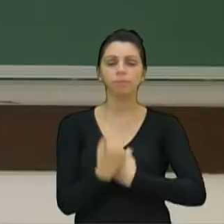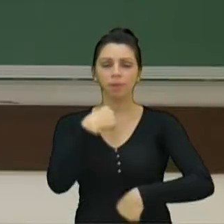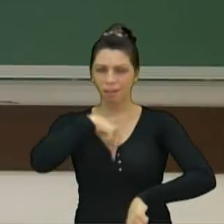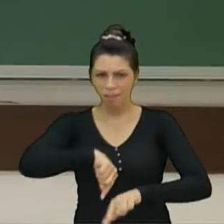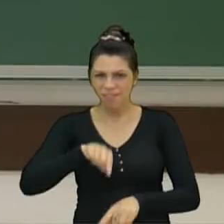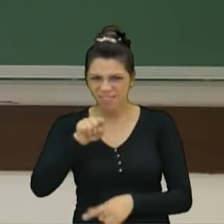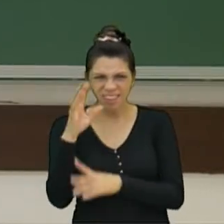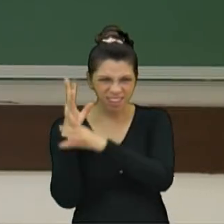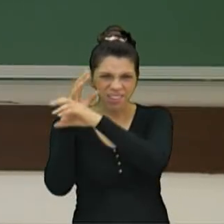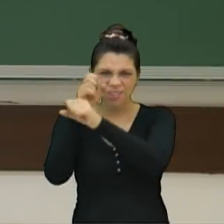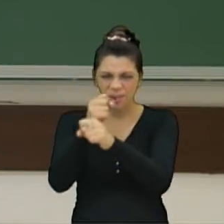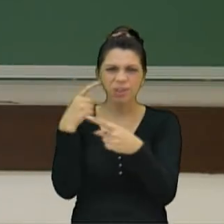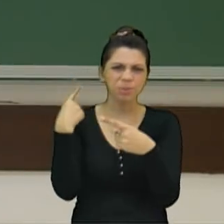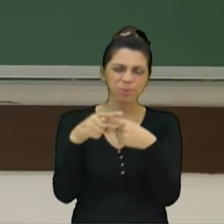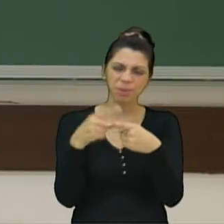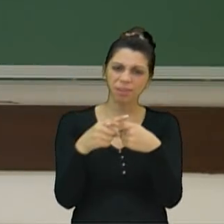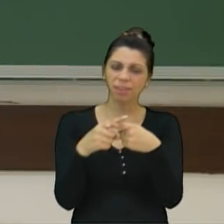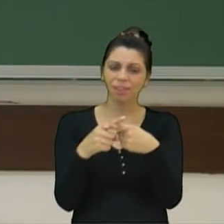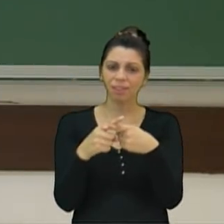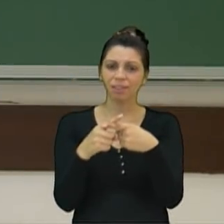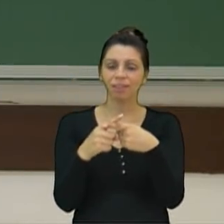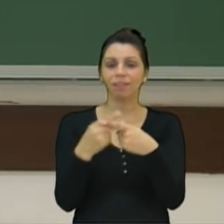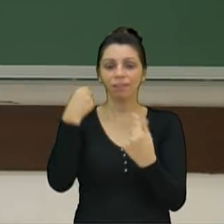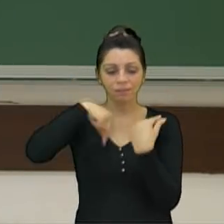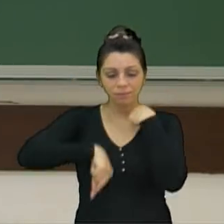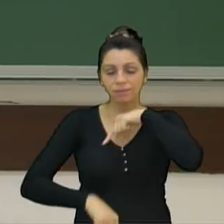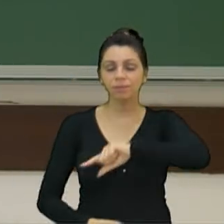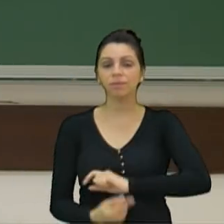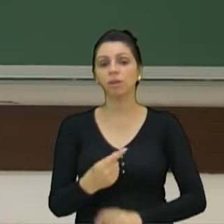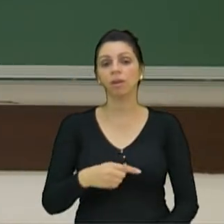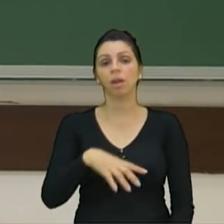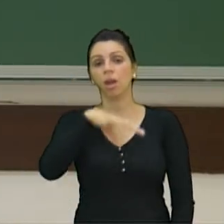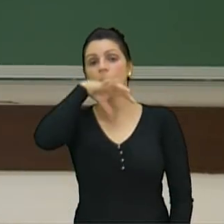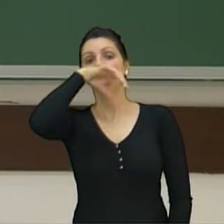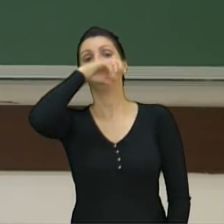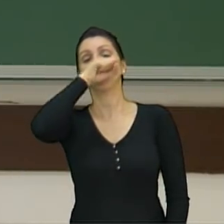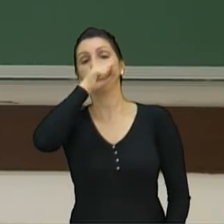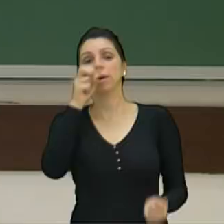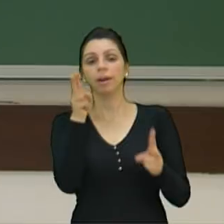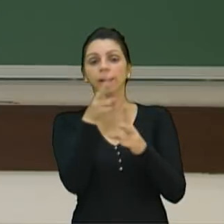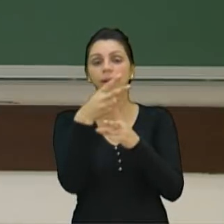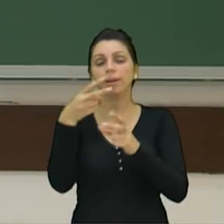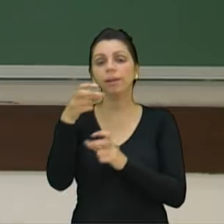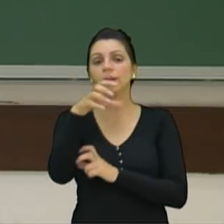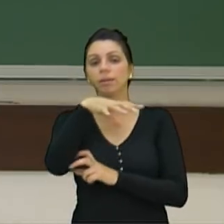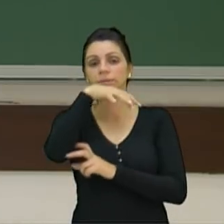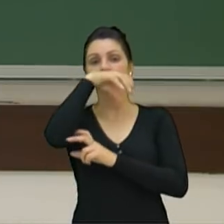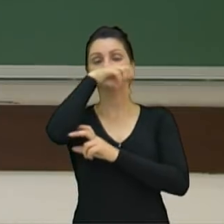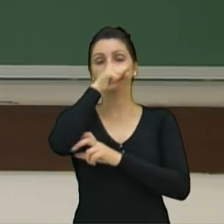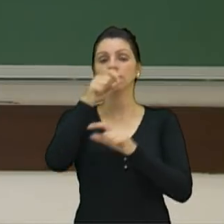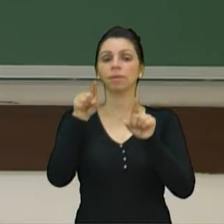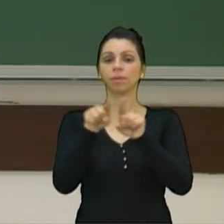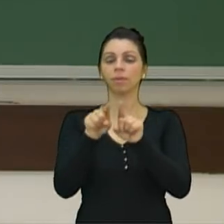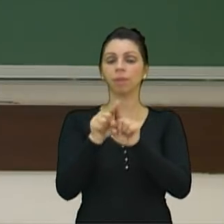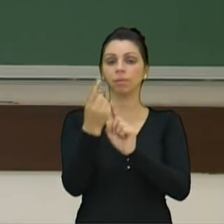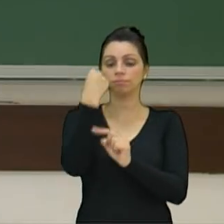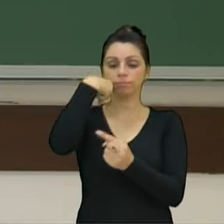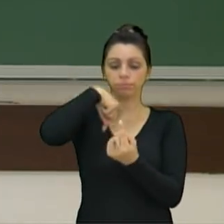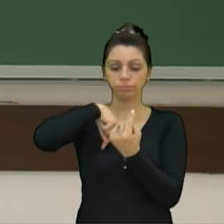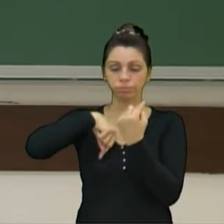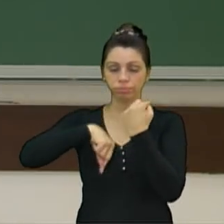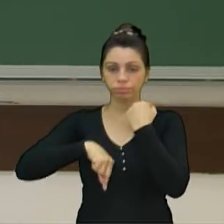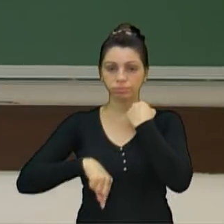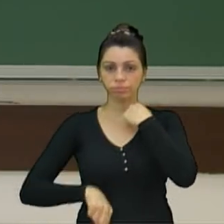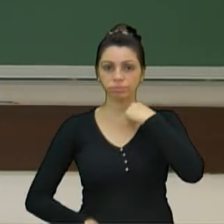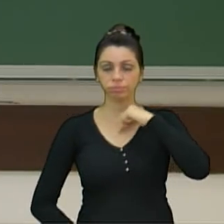consegue lembrar o motivo? O sangue vai levar oxigênio, vai levar, né? Vai retirar o gás carbônico, ele